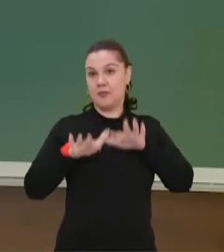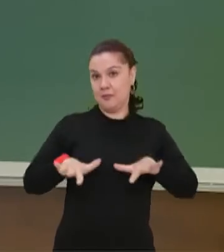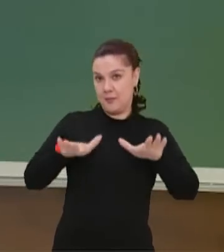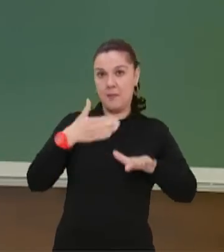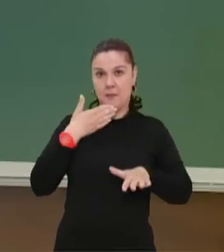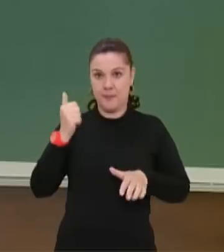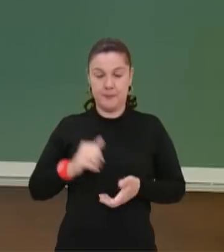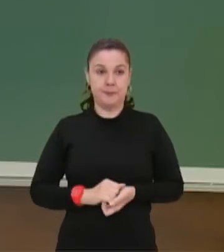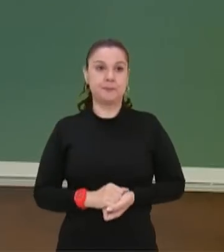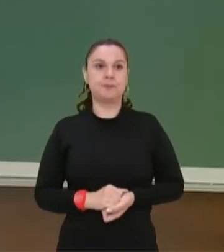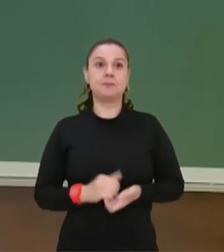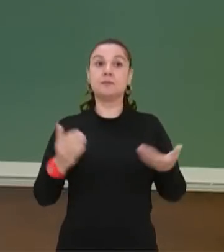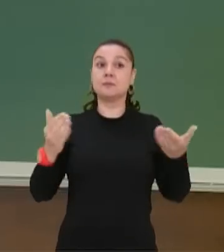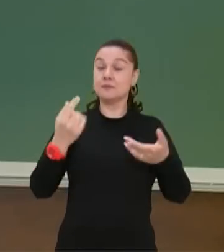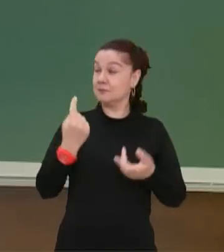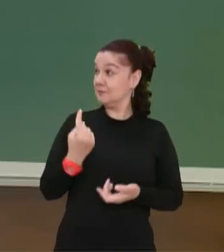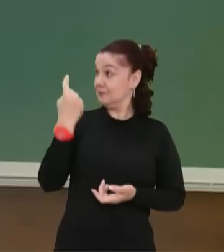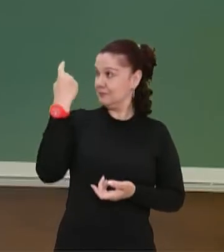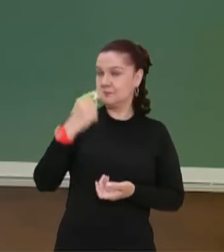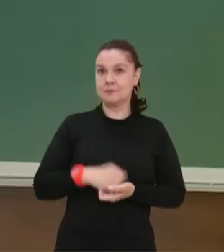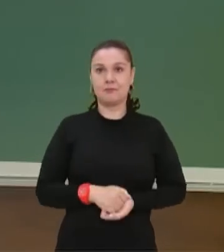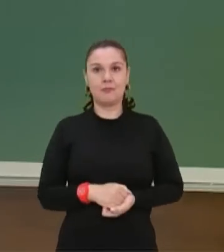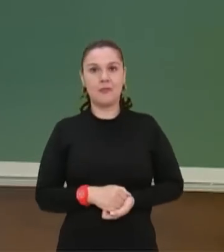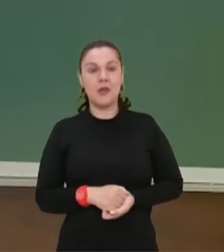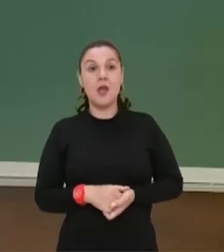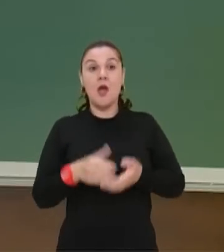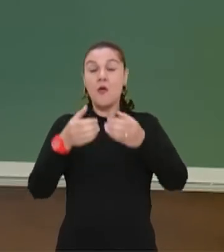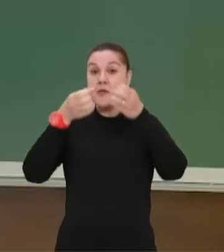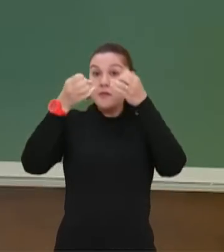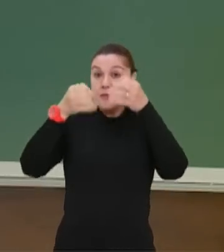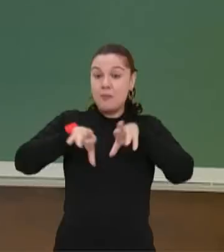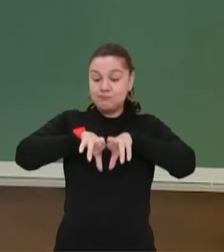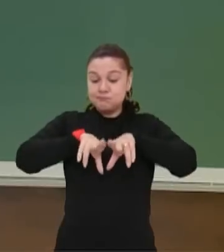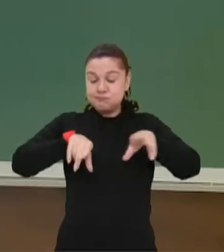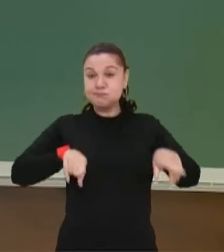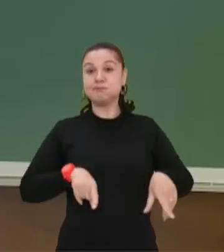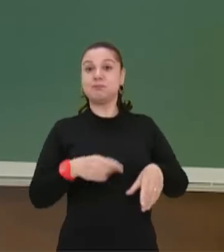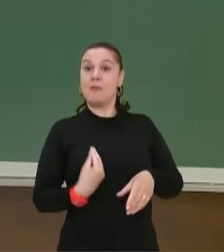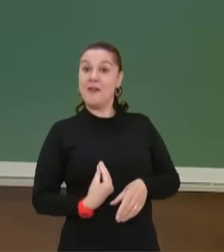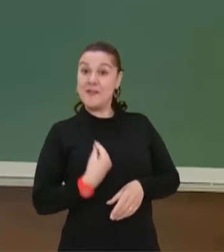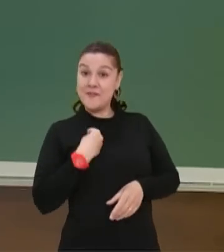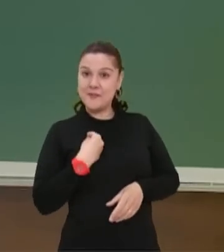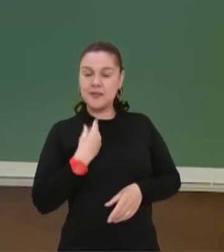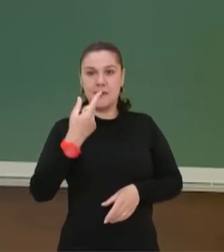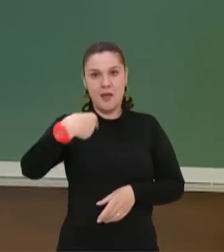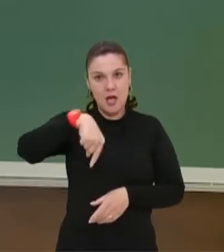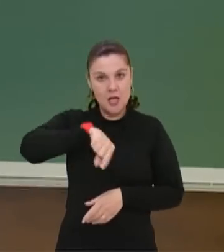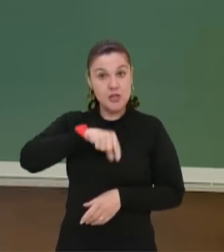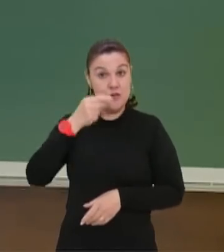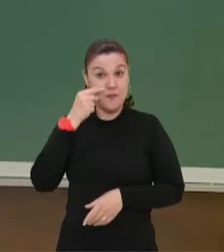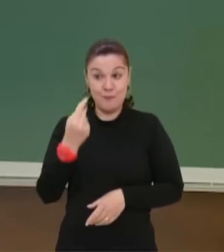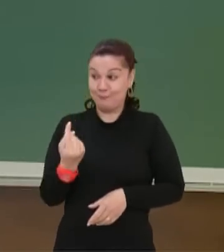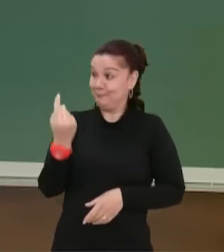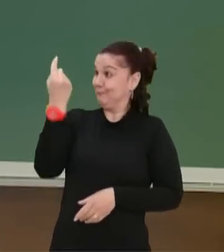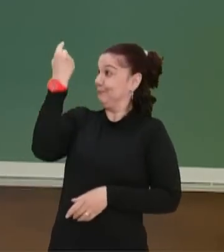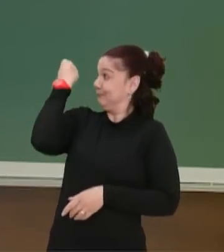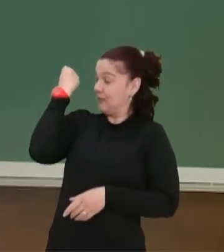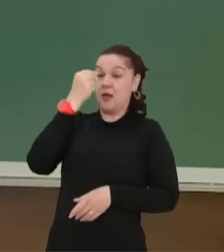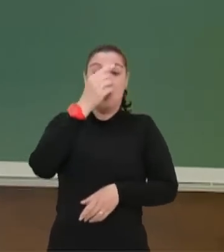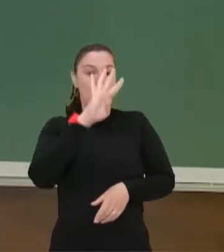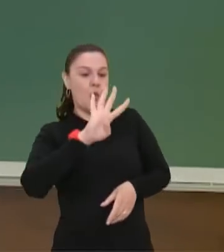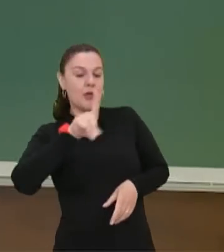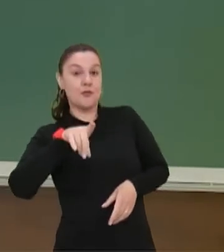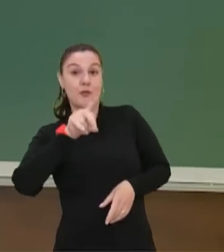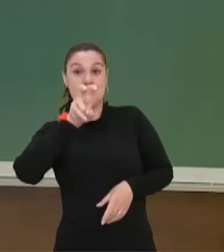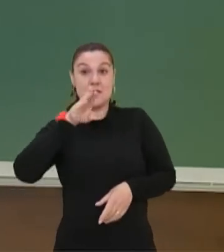né? Vamos lá. Vamos falar um pouquinho agora sobre a diversidade biológica. Nós vimos que o planeta lá há 4,5 bilhões